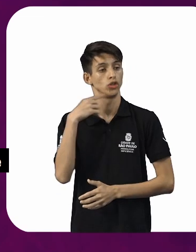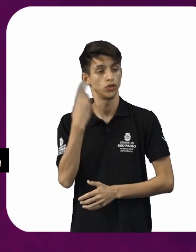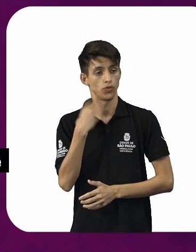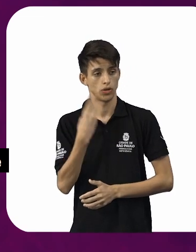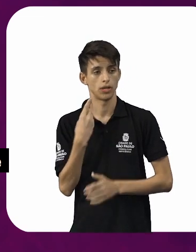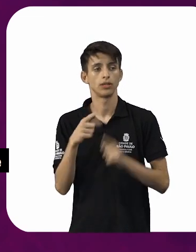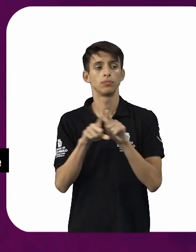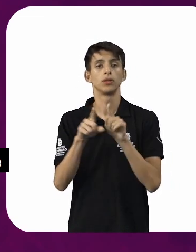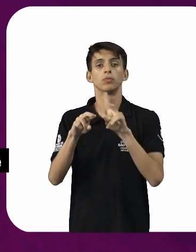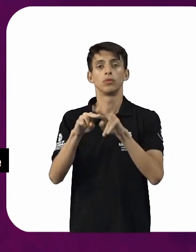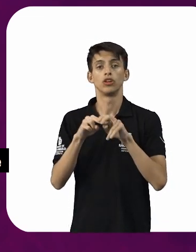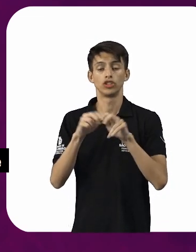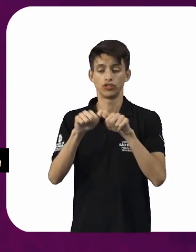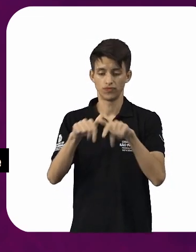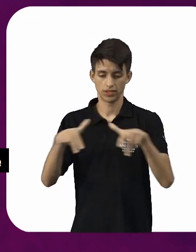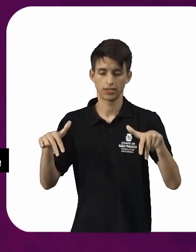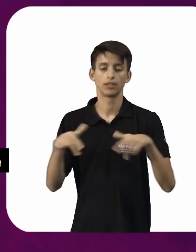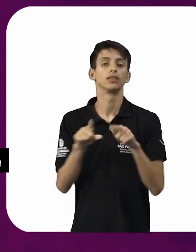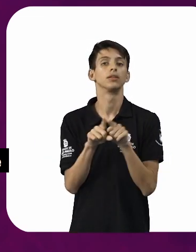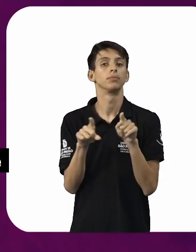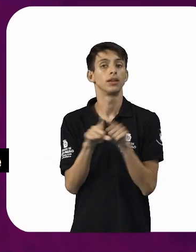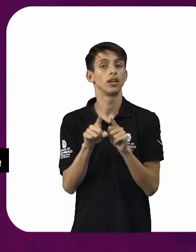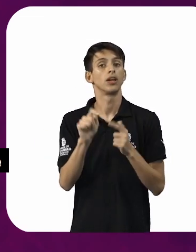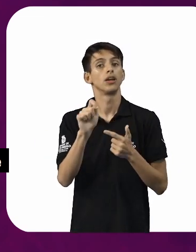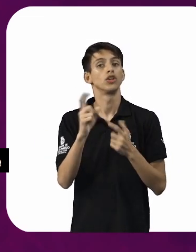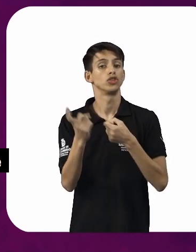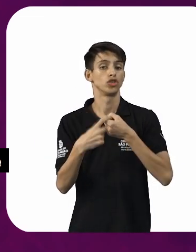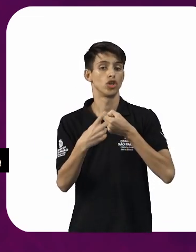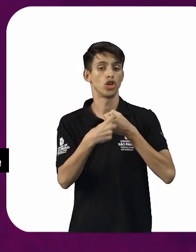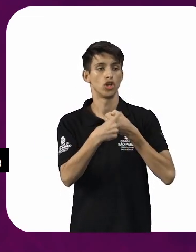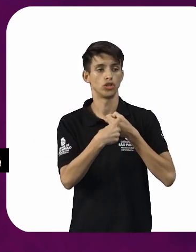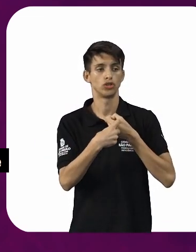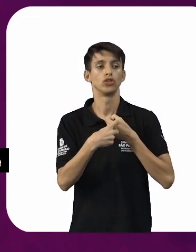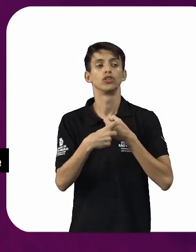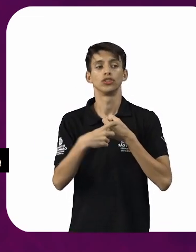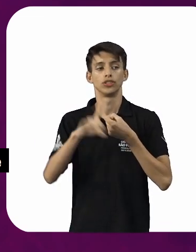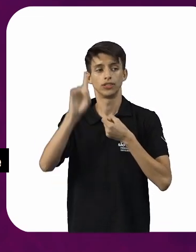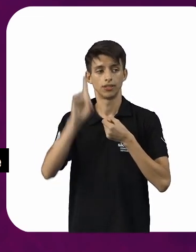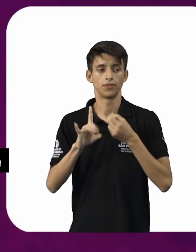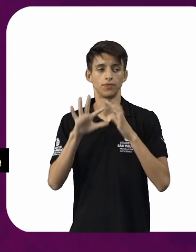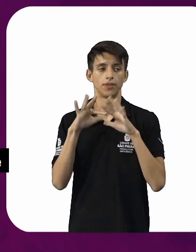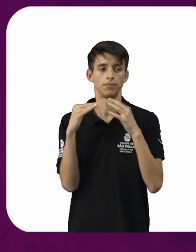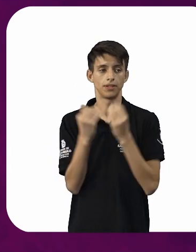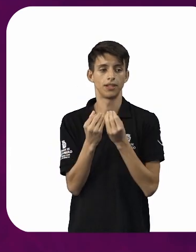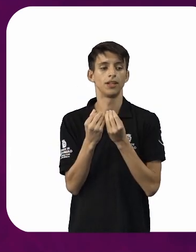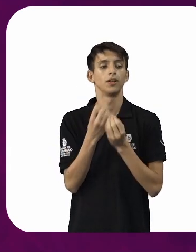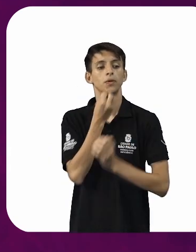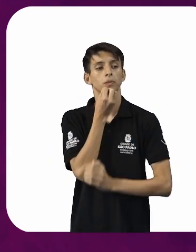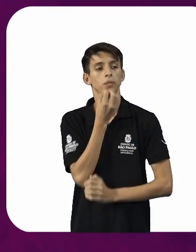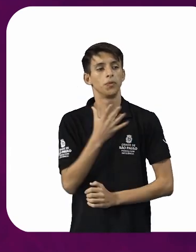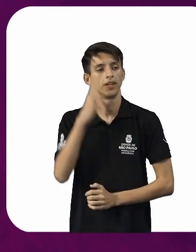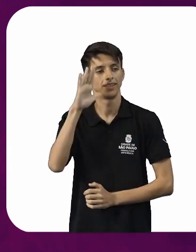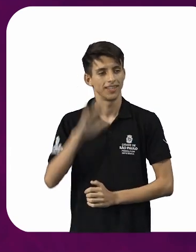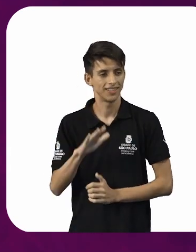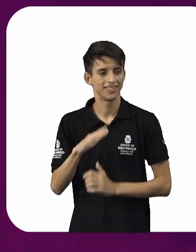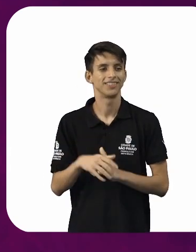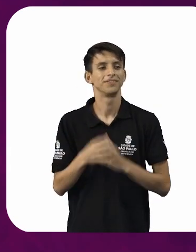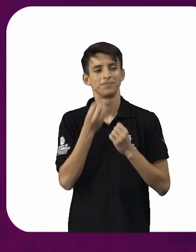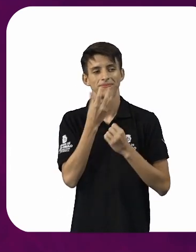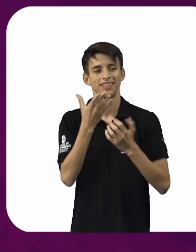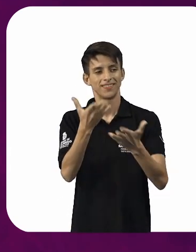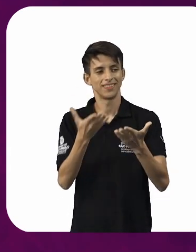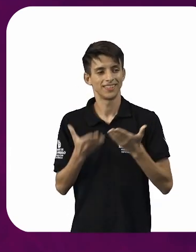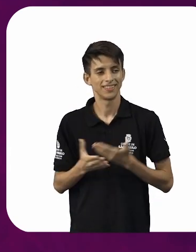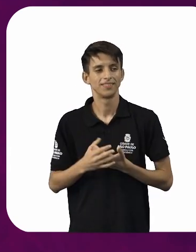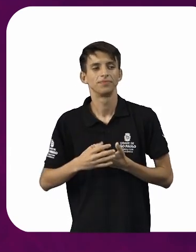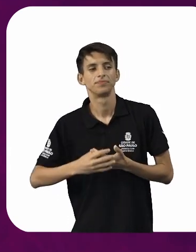pela Diversidade Sexual e de Gênero e sócio do Instituto Brasileiro de Direito de Famílias. Dr. Paulo, boa